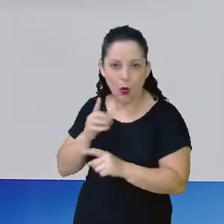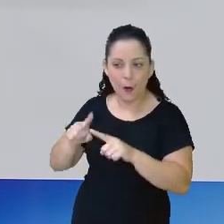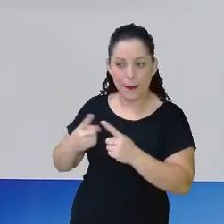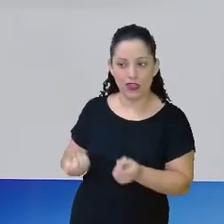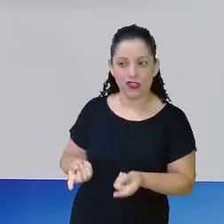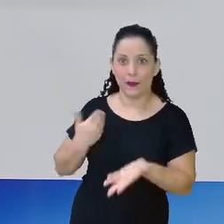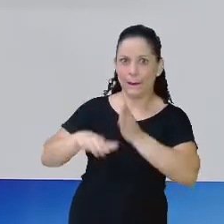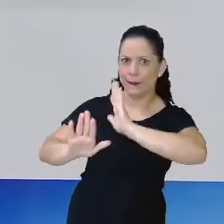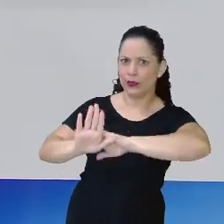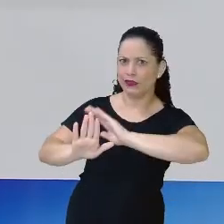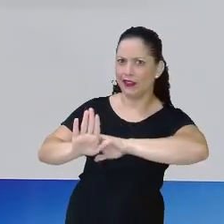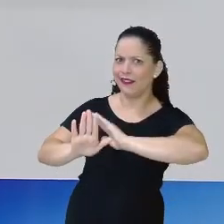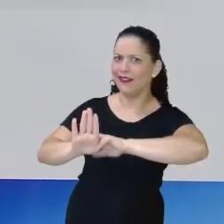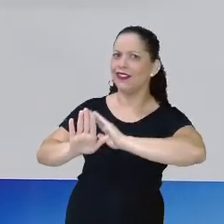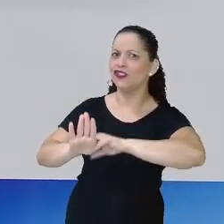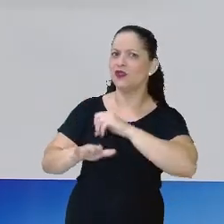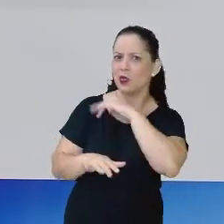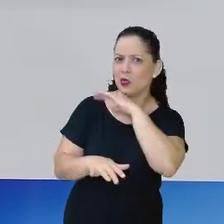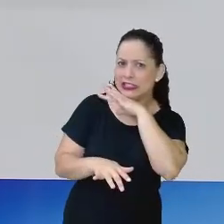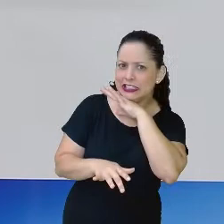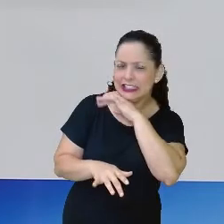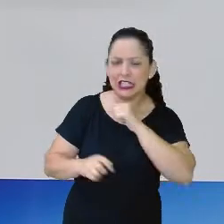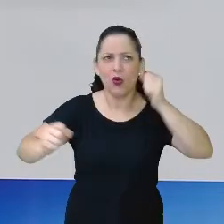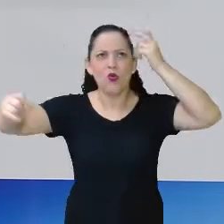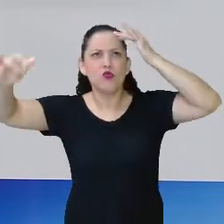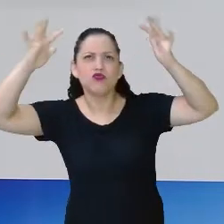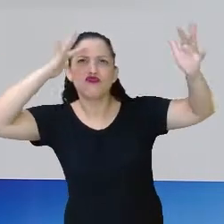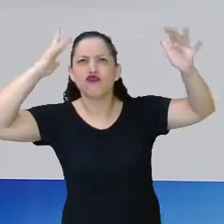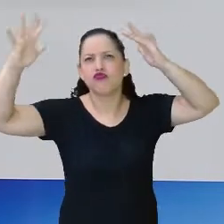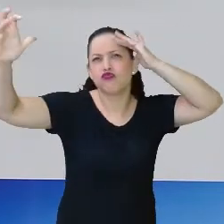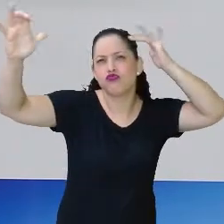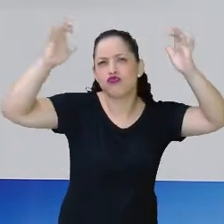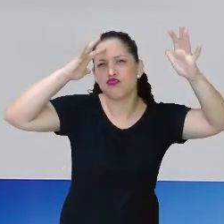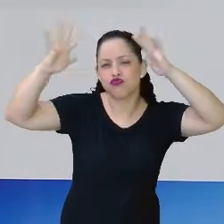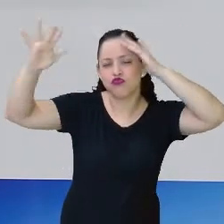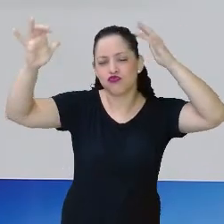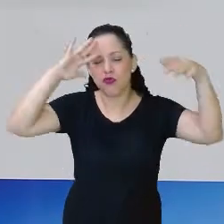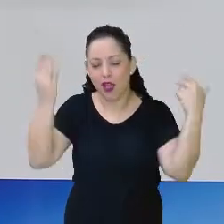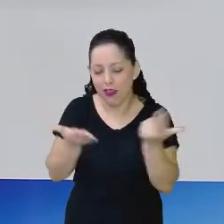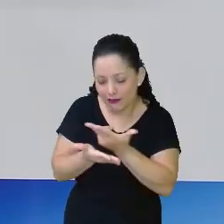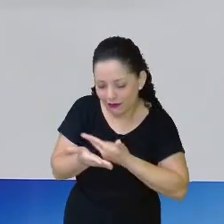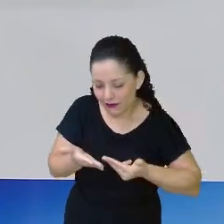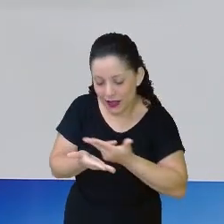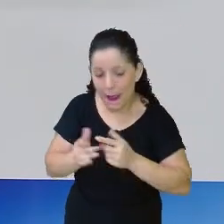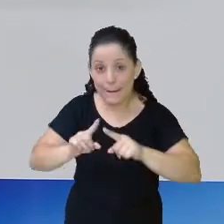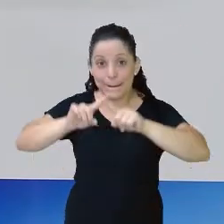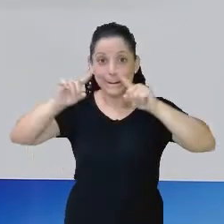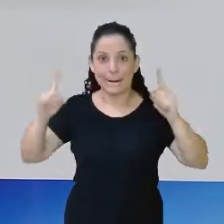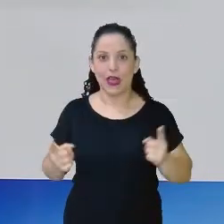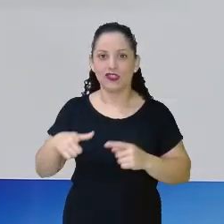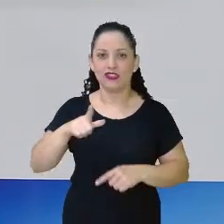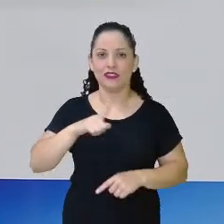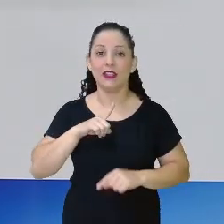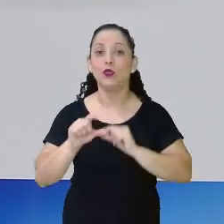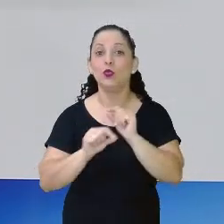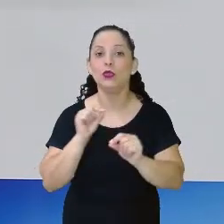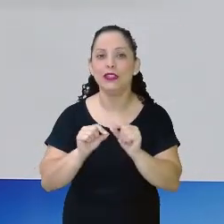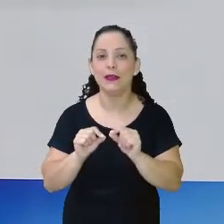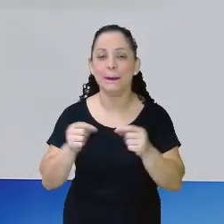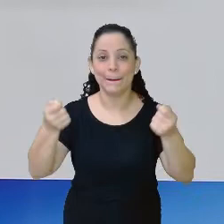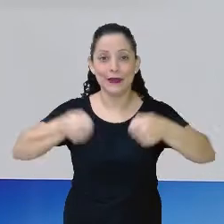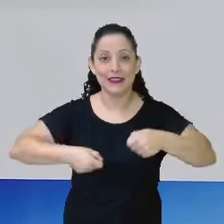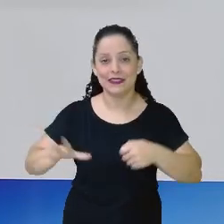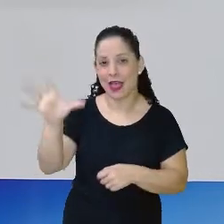imaginação, que mexe, né, com a cabecinha da gente, que a gente imagina, desenha, fantasia, mas também tem uma lição a ser